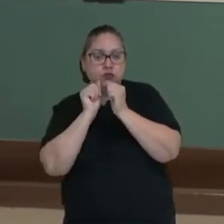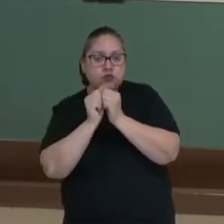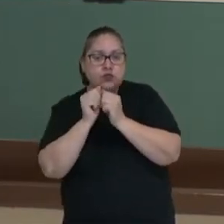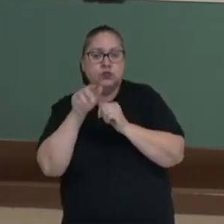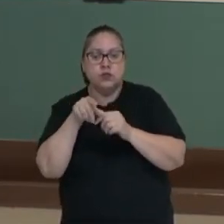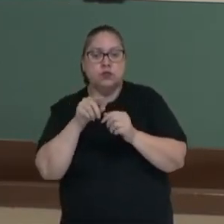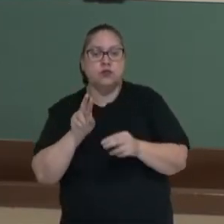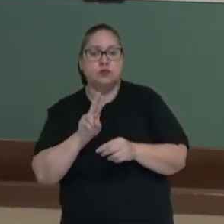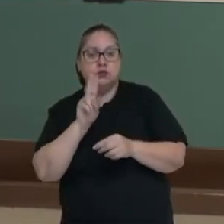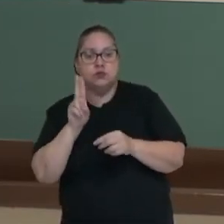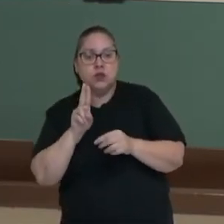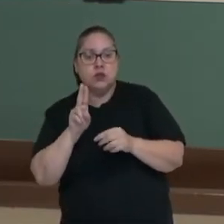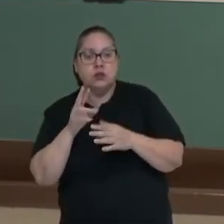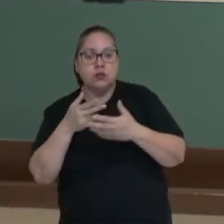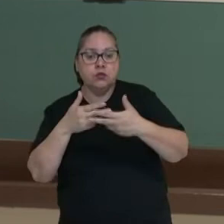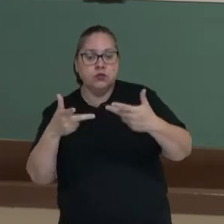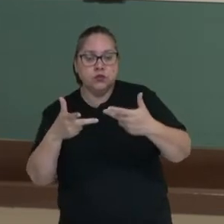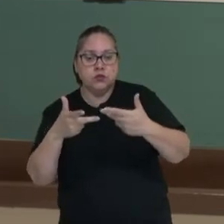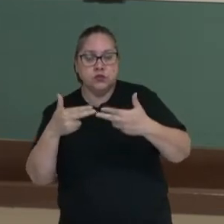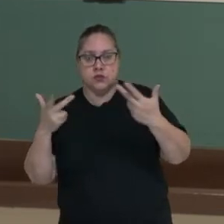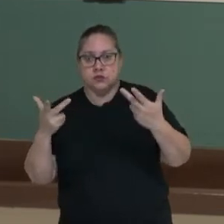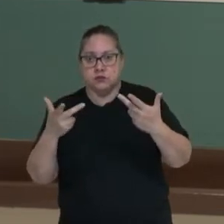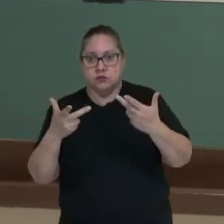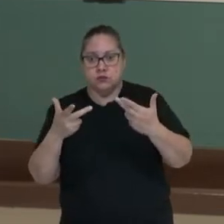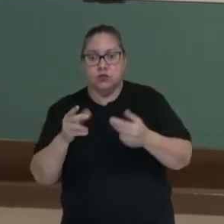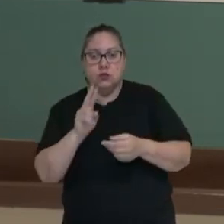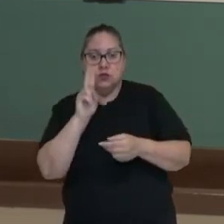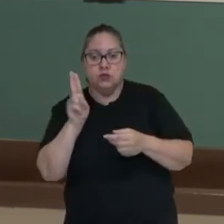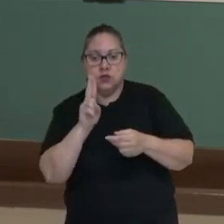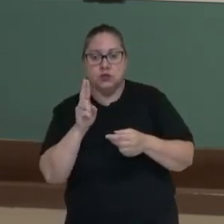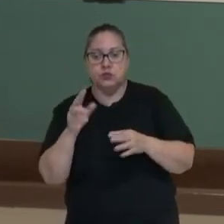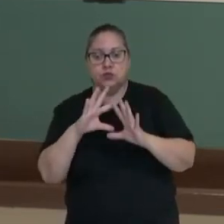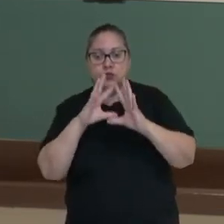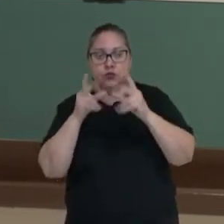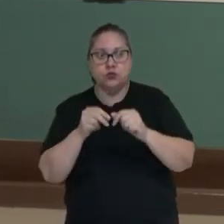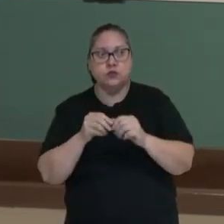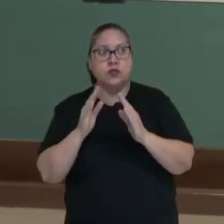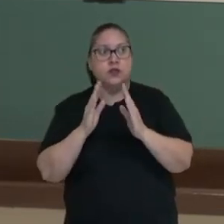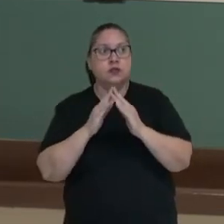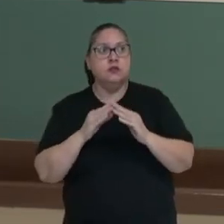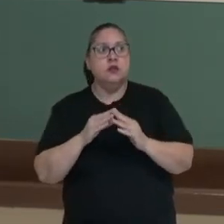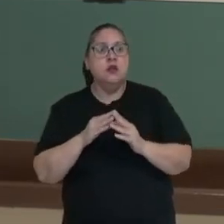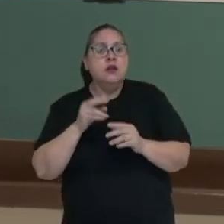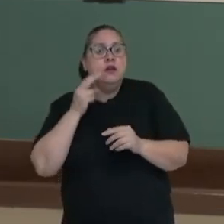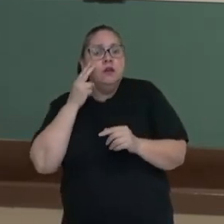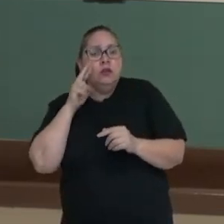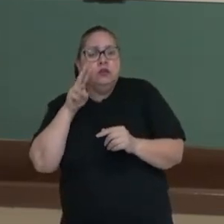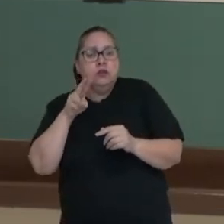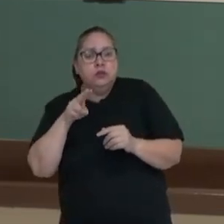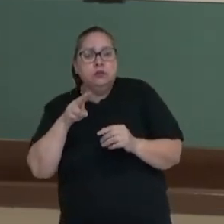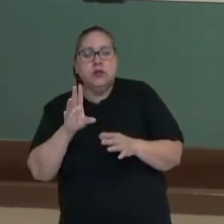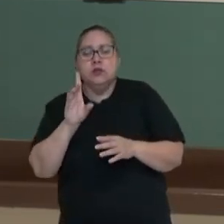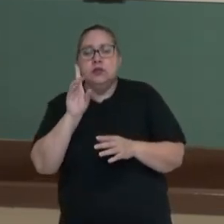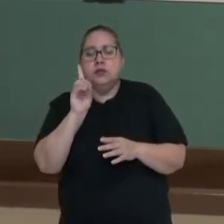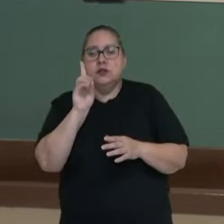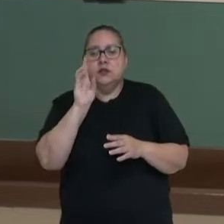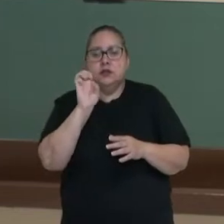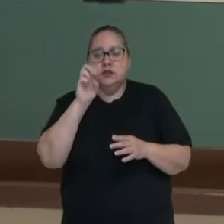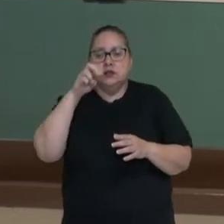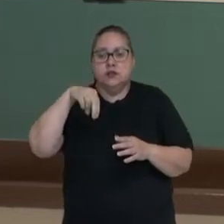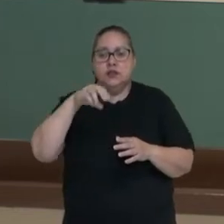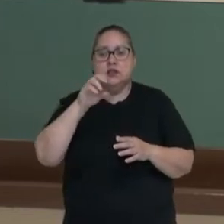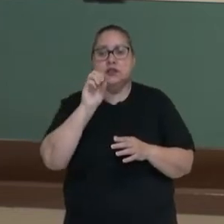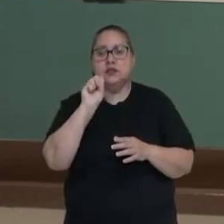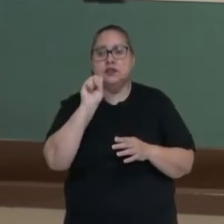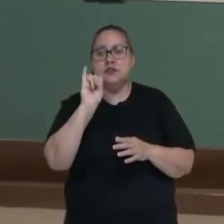vai utilizar materiais, objetos que são utilizados por todos. Vamos verificar então a densidade dos